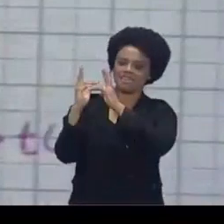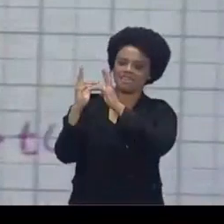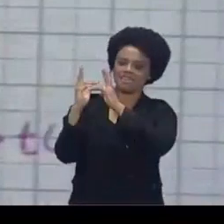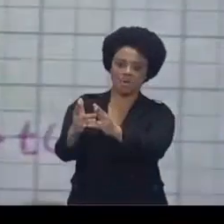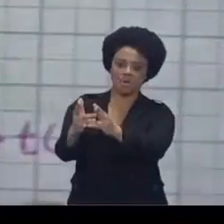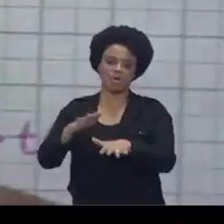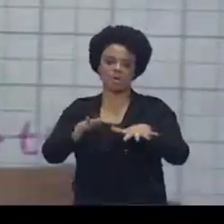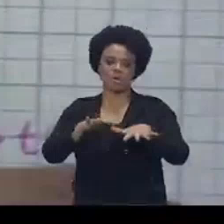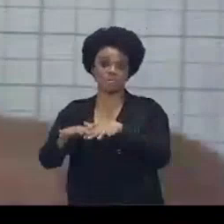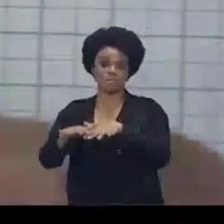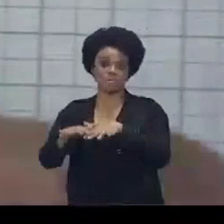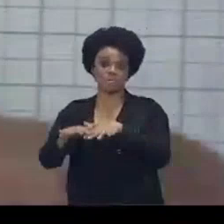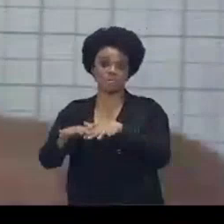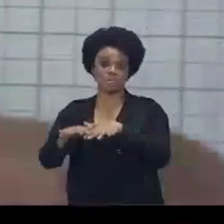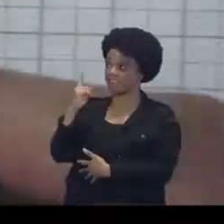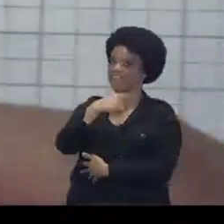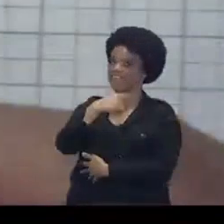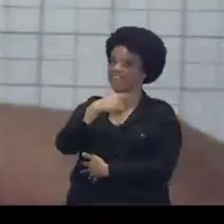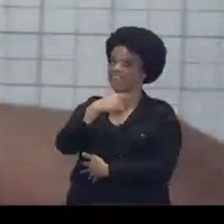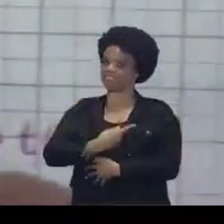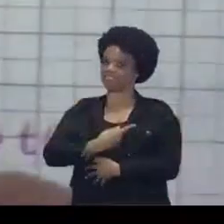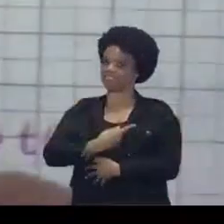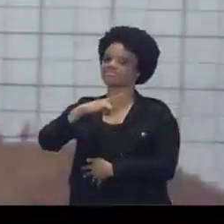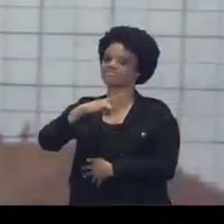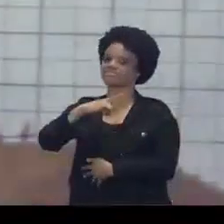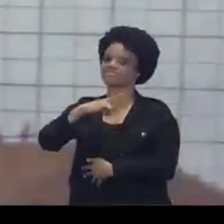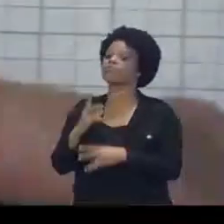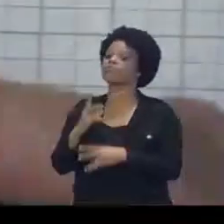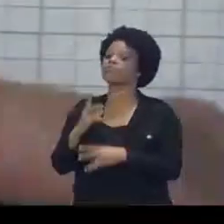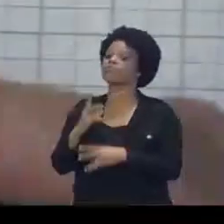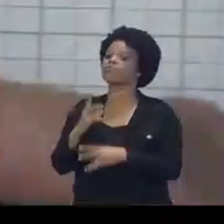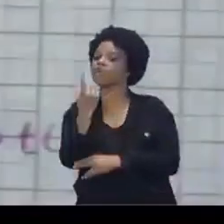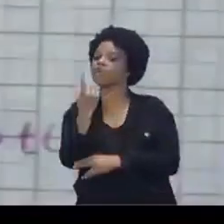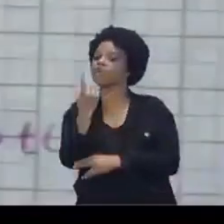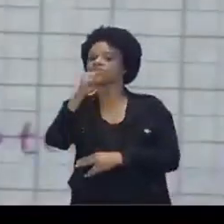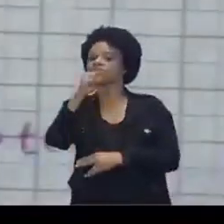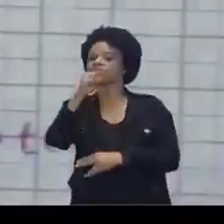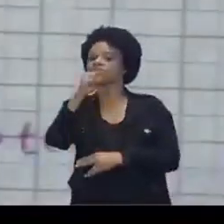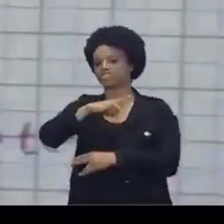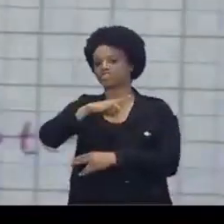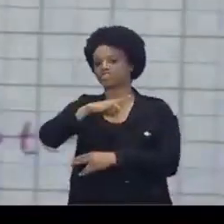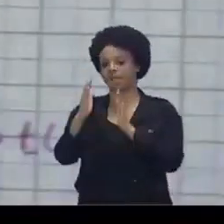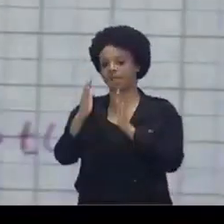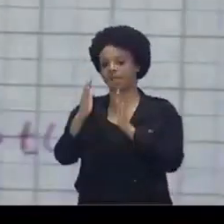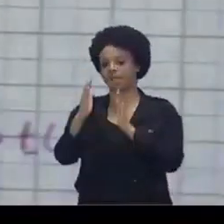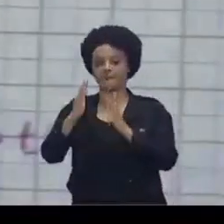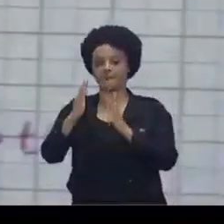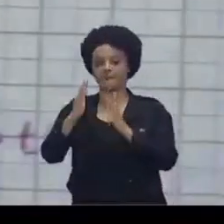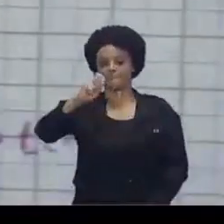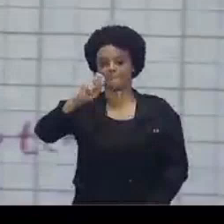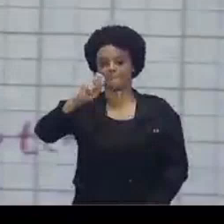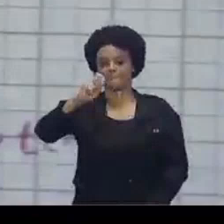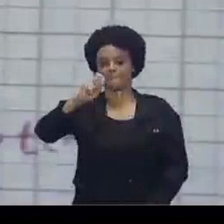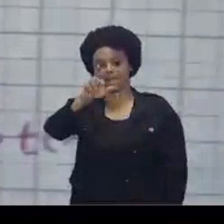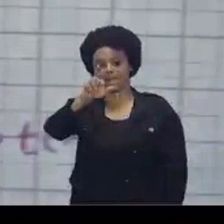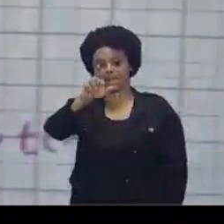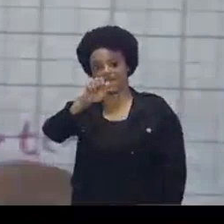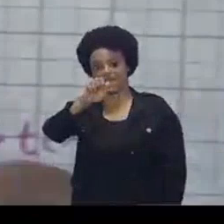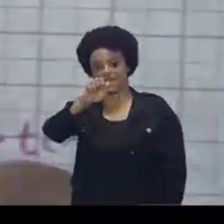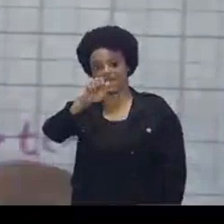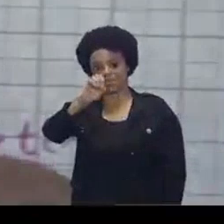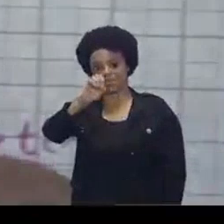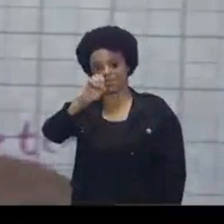movimento. Veja que aqui nós temos como se nós tivéssemos uma parábola sendo formada. E